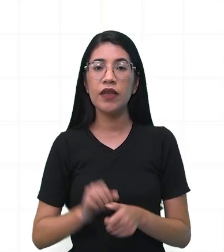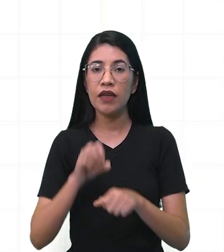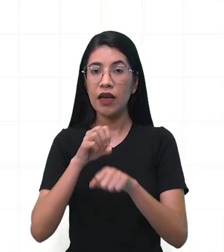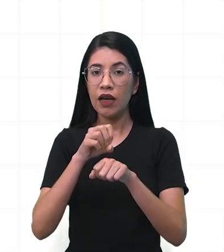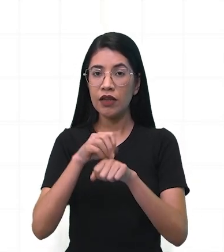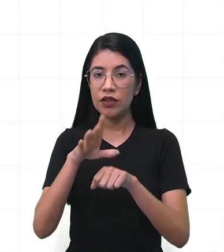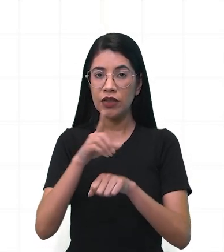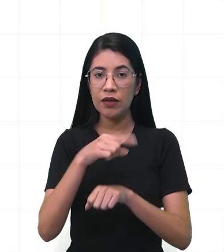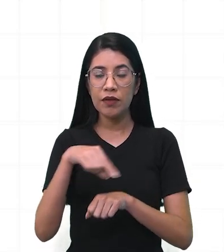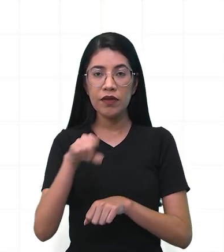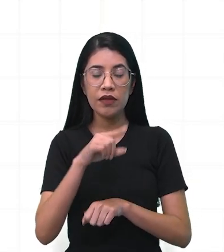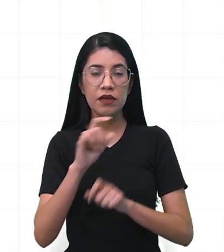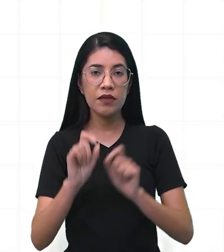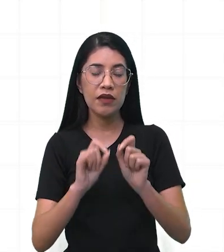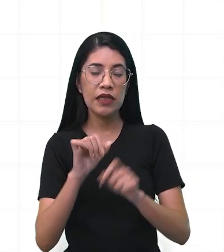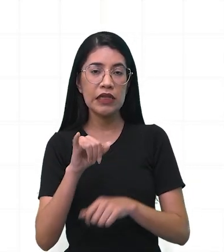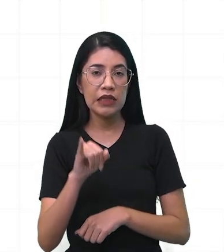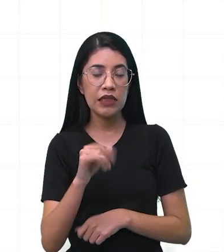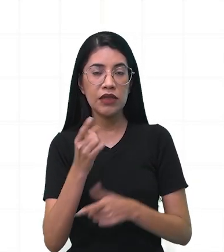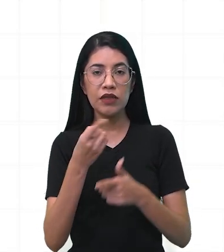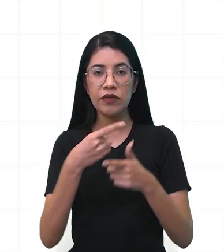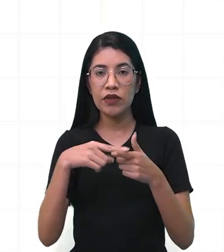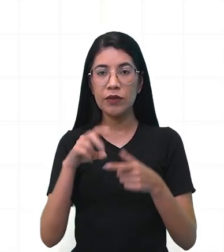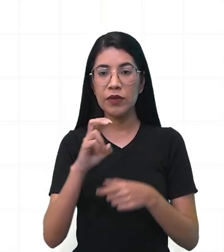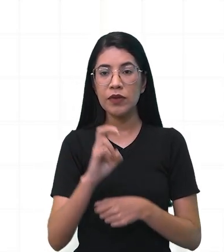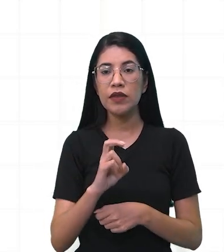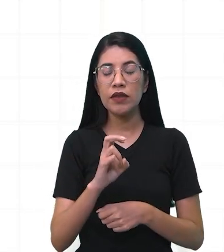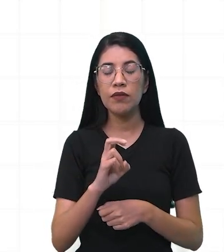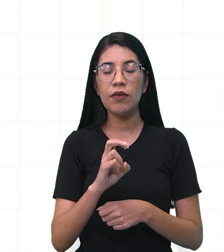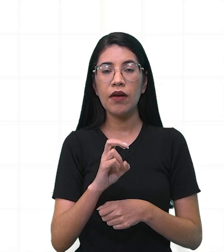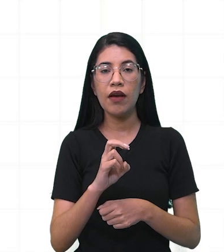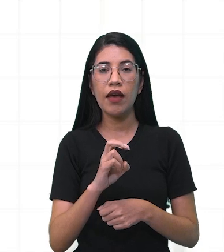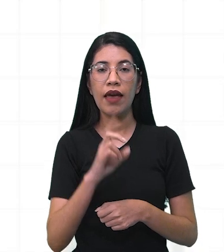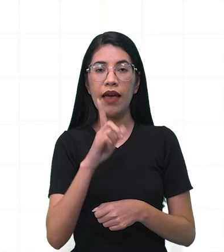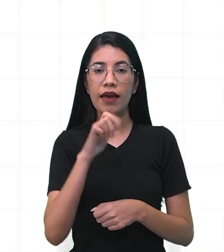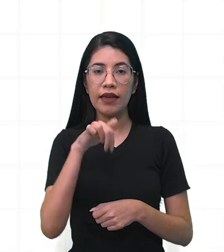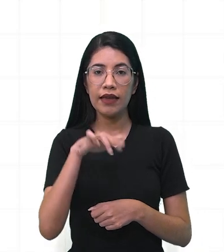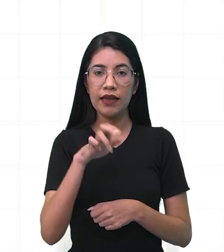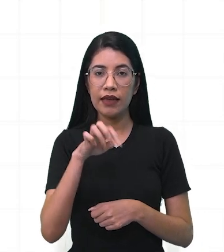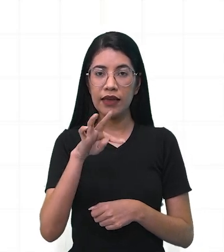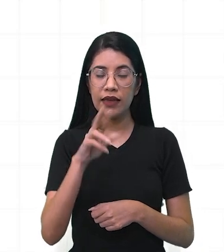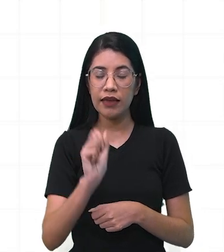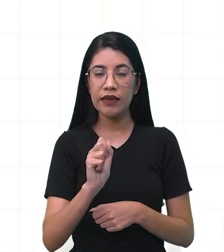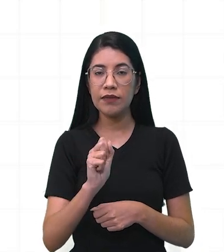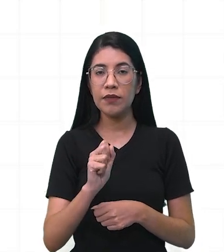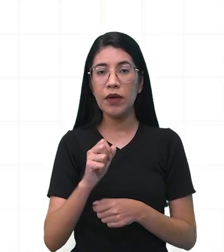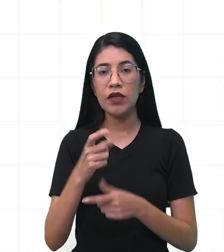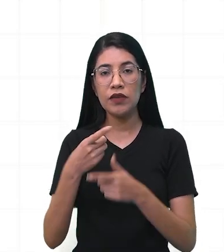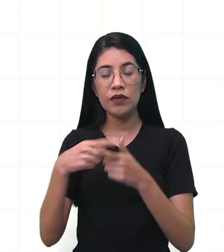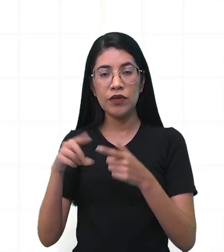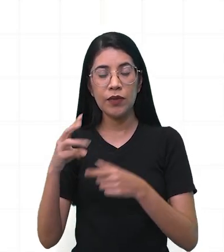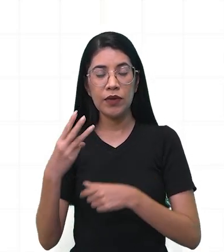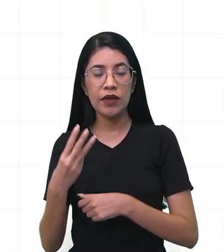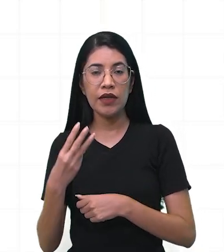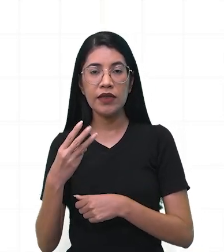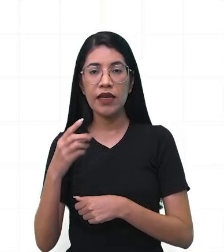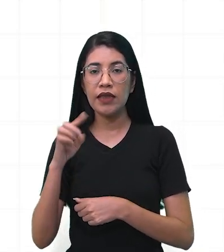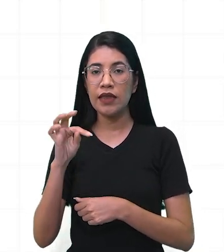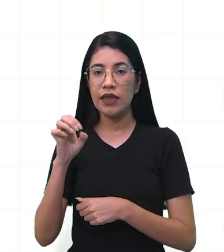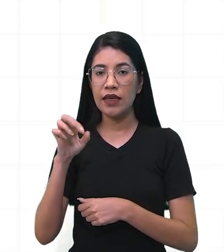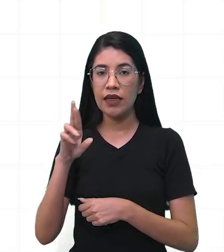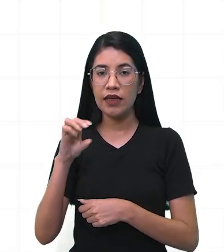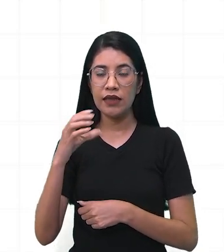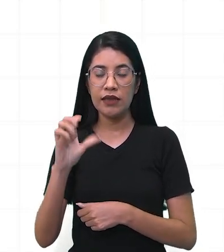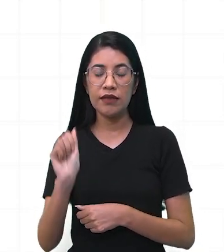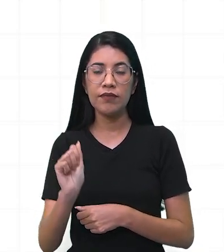é, se é dividido por 5 é a quinta parte, se é dividido por 3 significa que é a terça parte. É o mesmo